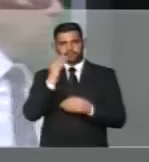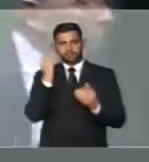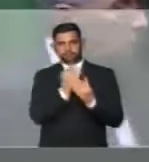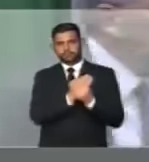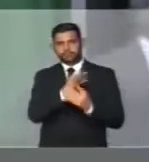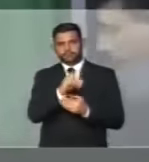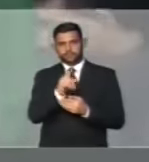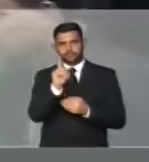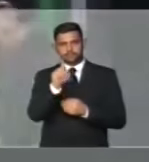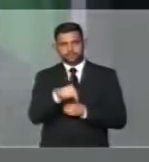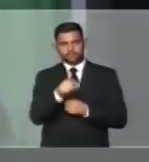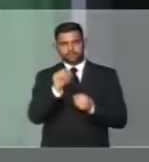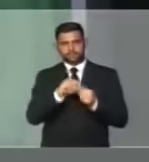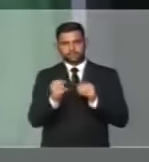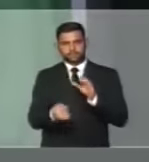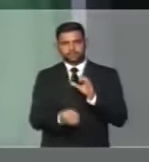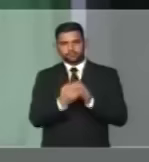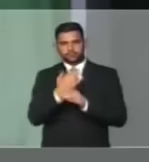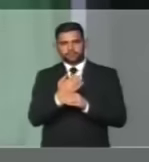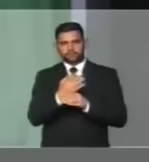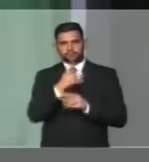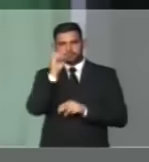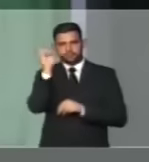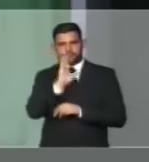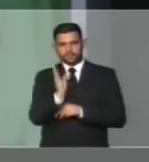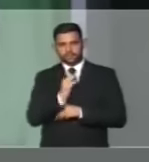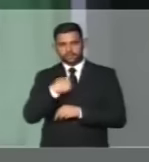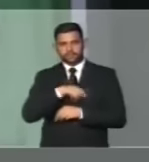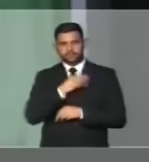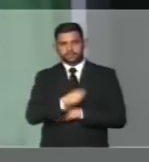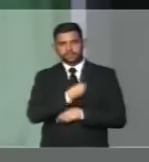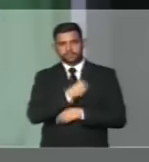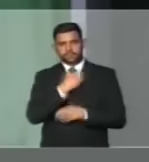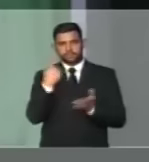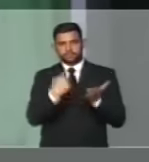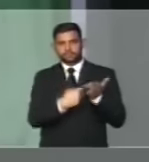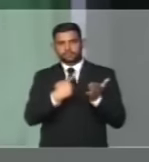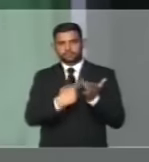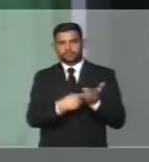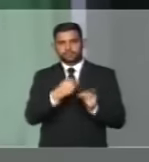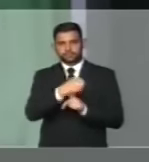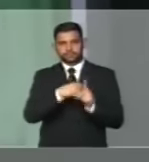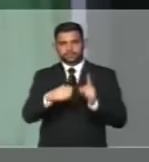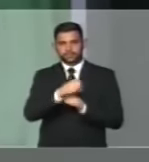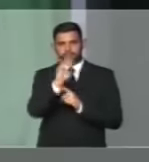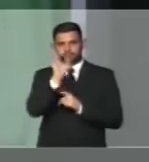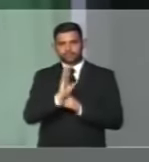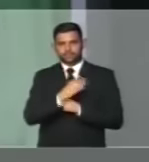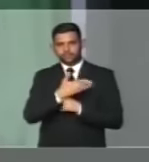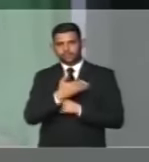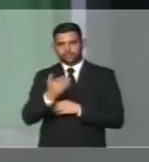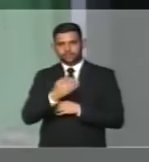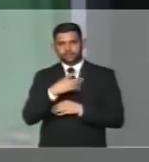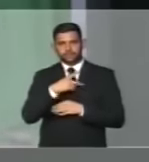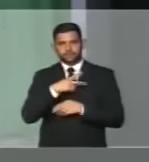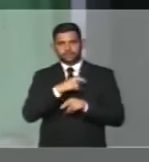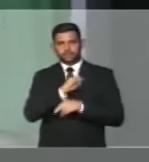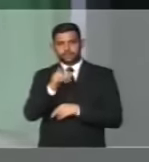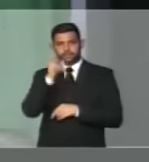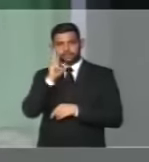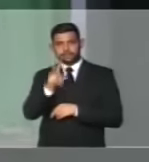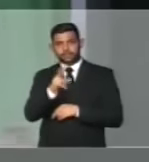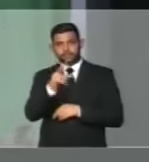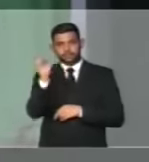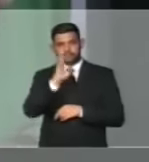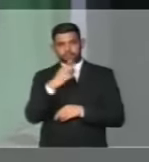processante seja formada por brasileiros que têm compromisso com a sociedade brasileira, que assiste o